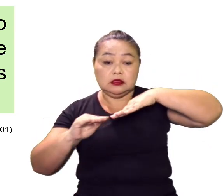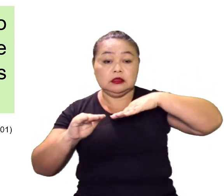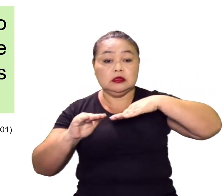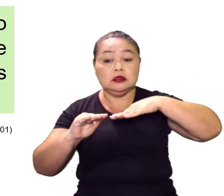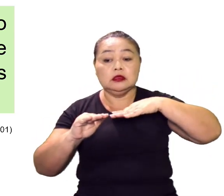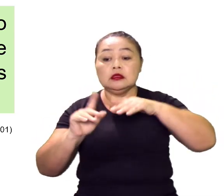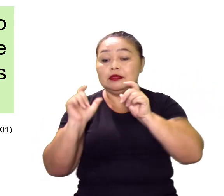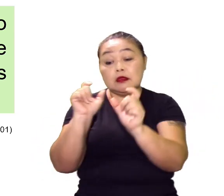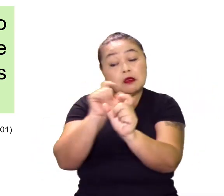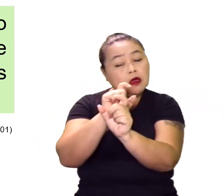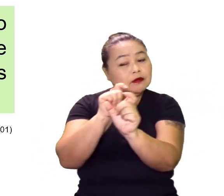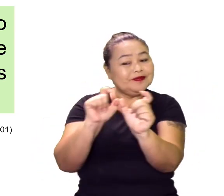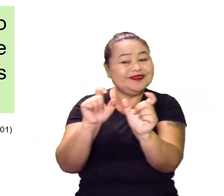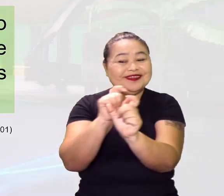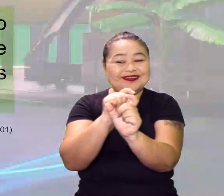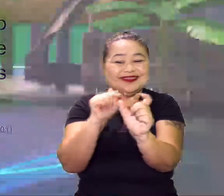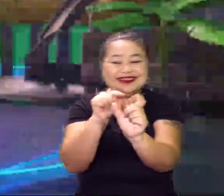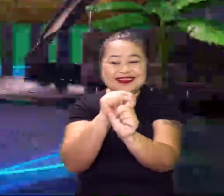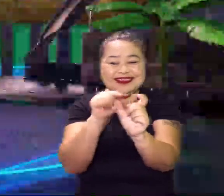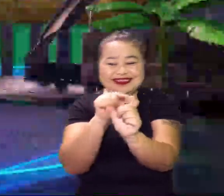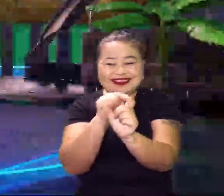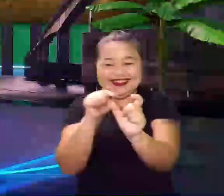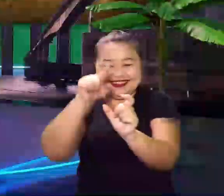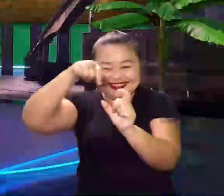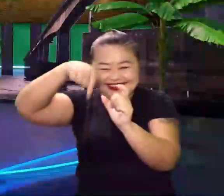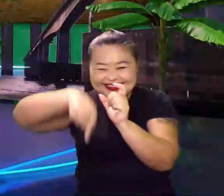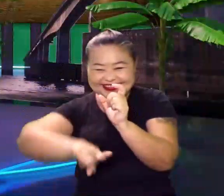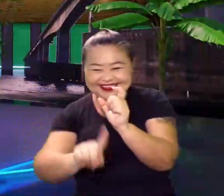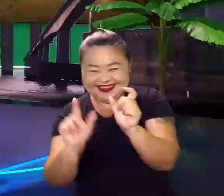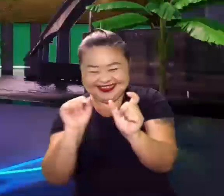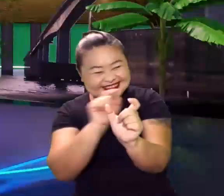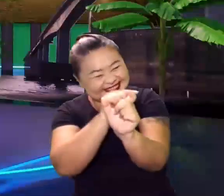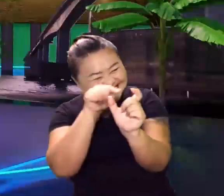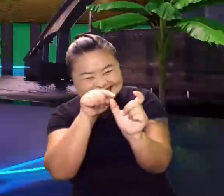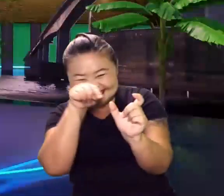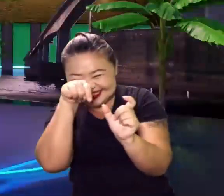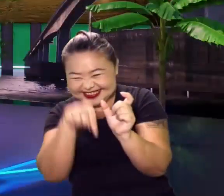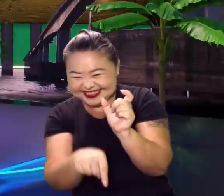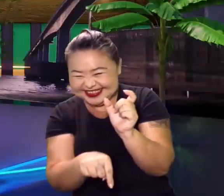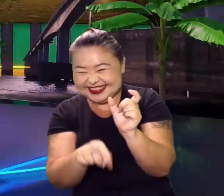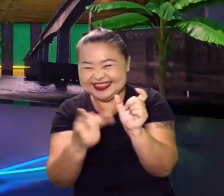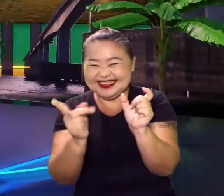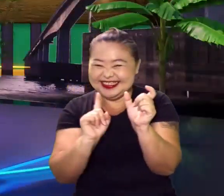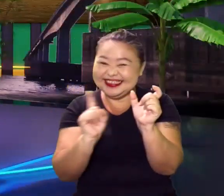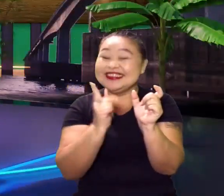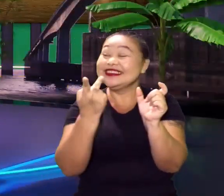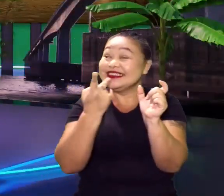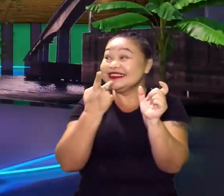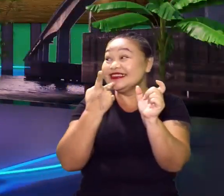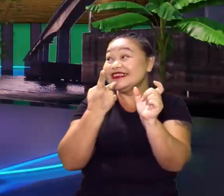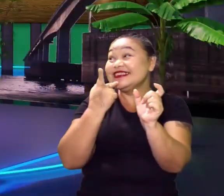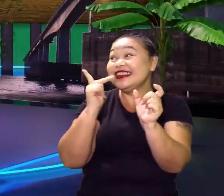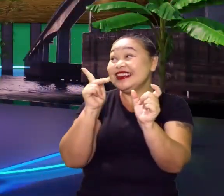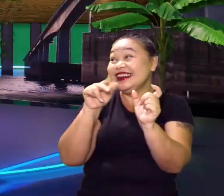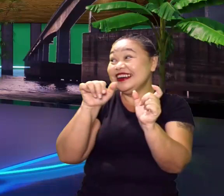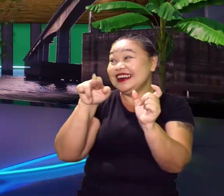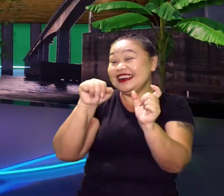questão etimológica. Eu sei que a Japa não gosta. Professor, lá vem você falar bonito. Não, vamos falar só